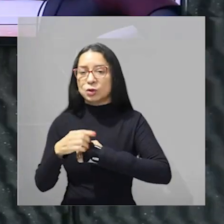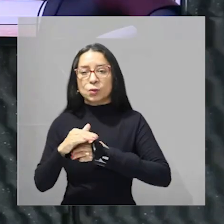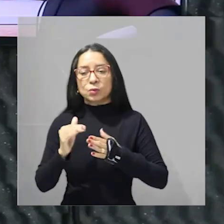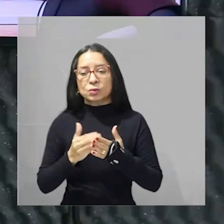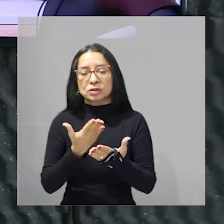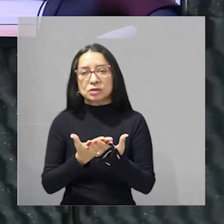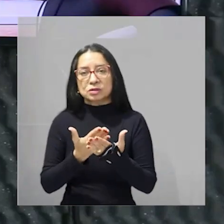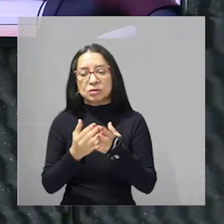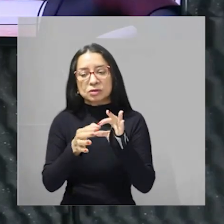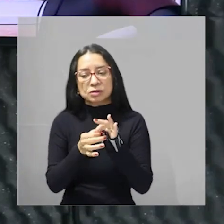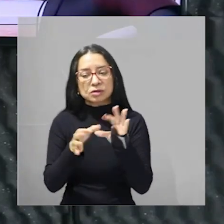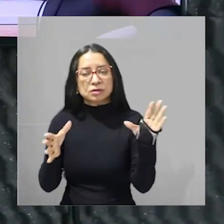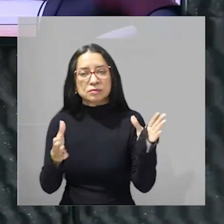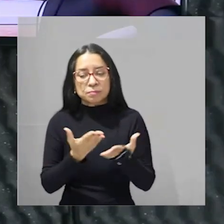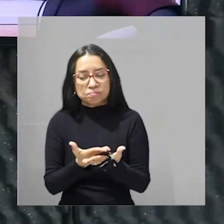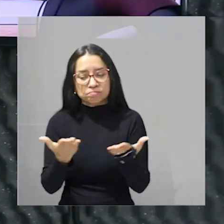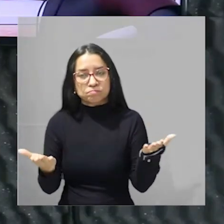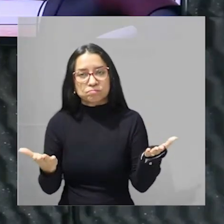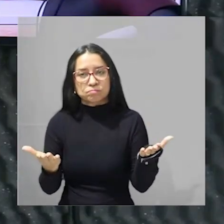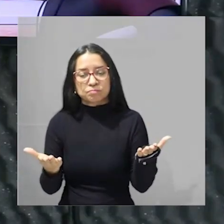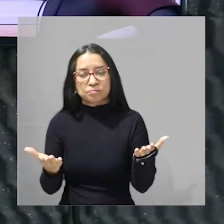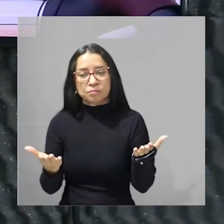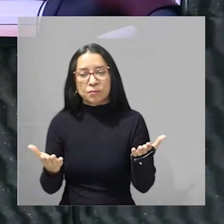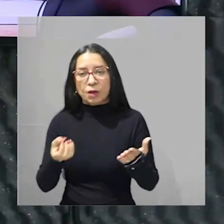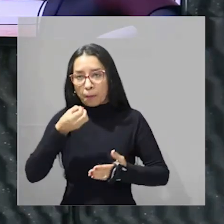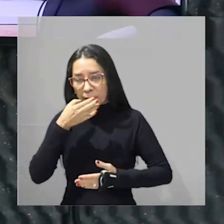Belezinha? Então, ó, para começar, respira,